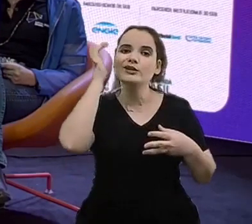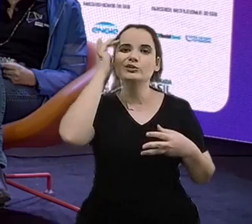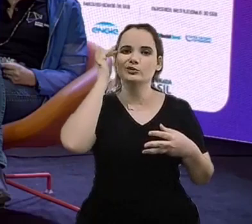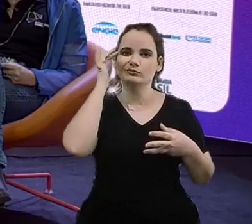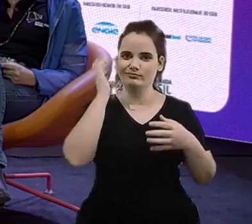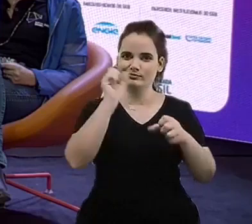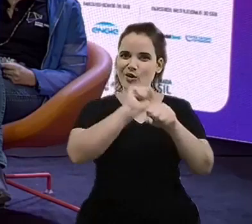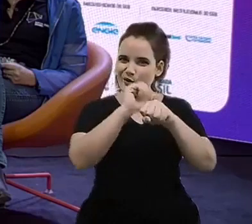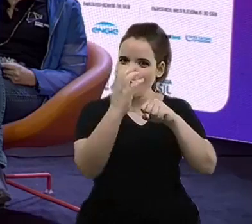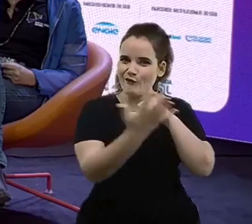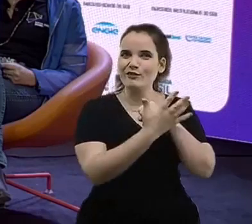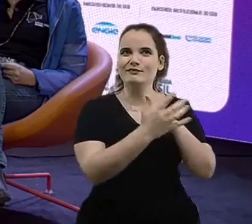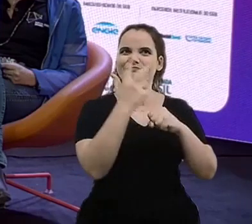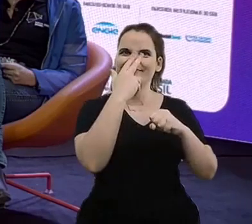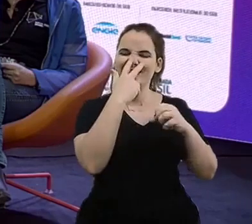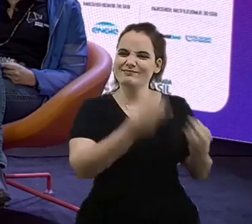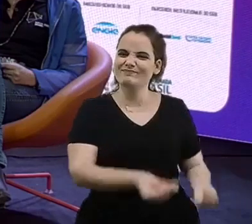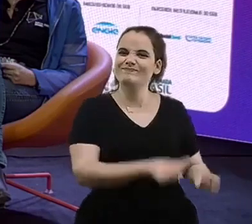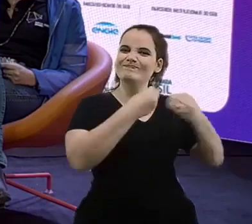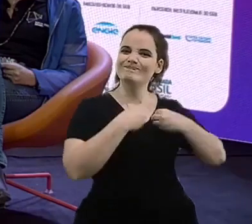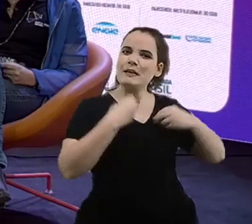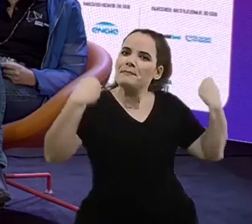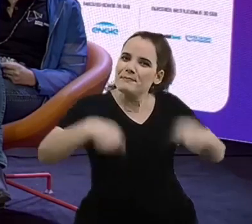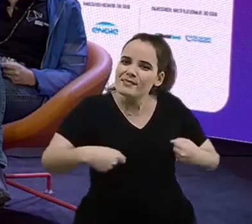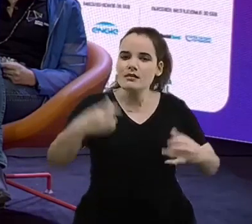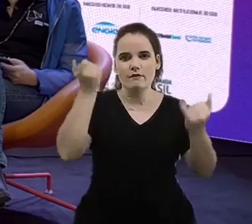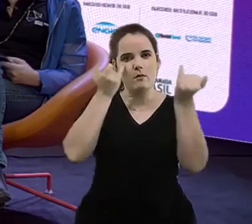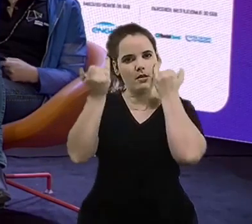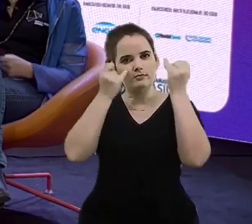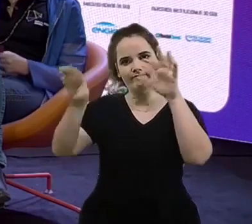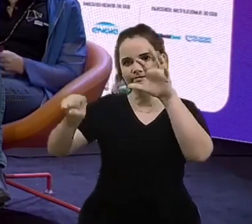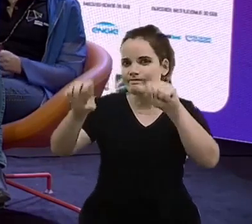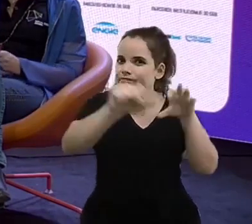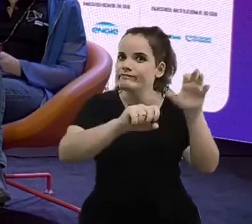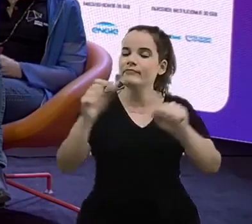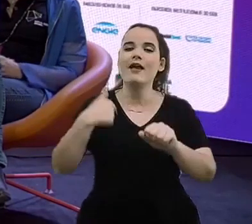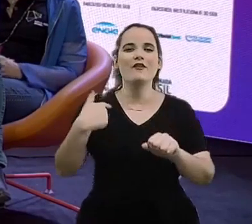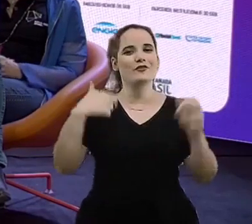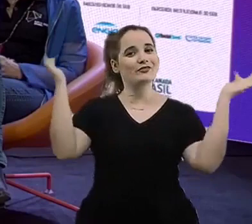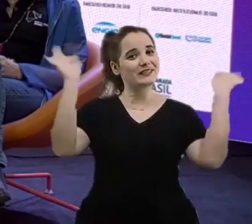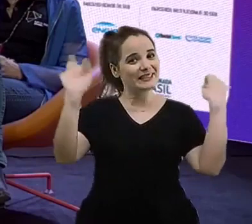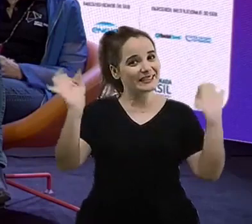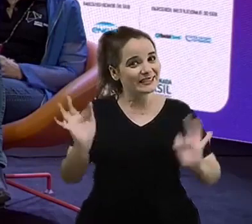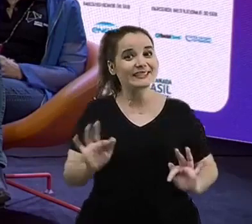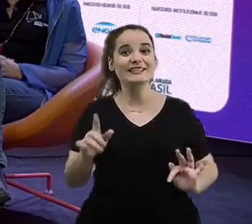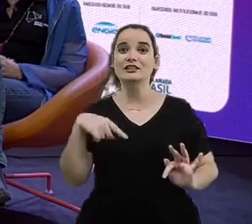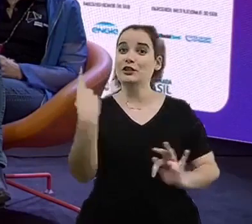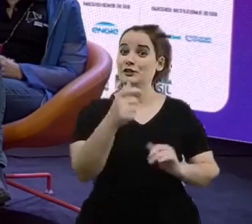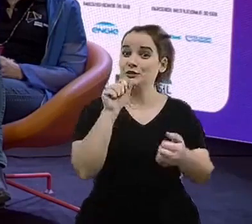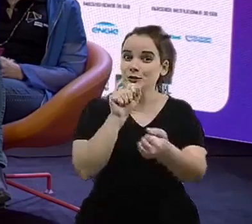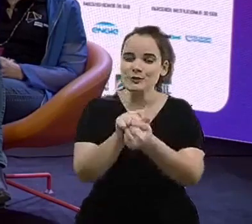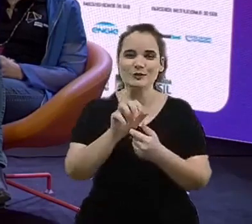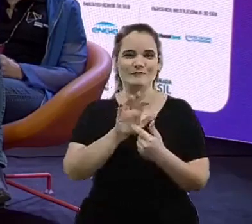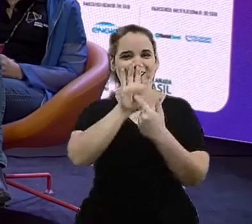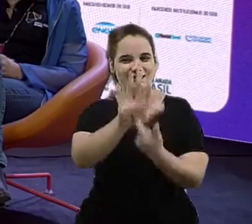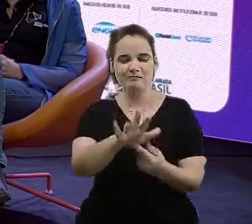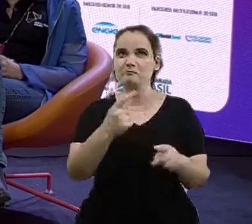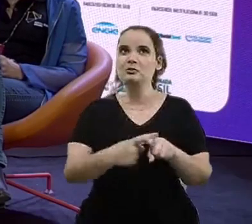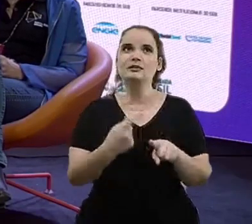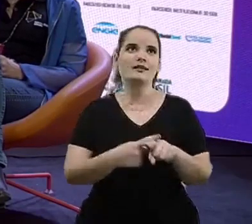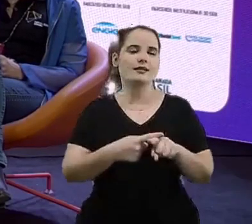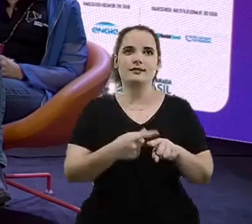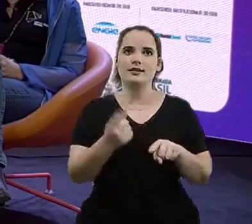Esse é o que a gente está vendo no laboratório. Fico muito feliz em ver todo mundo reunido aqui para apresentar isso, porque quando a gente fala de dados no